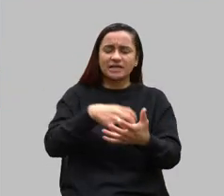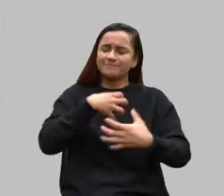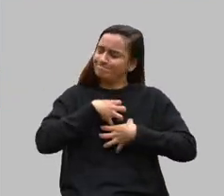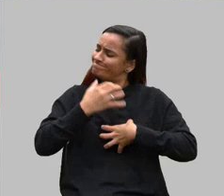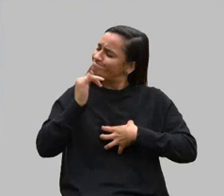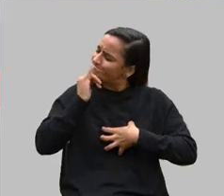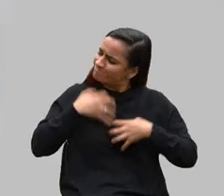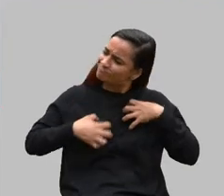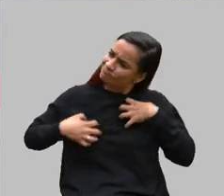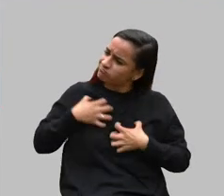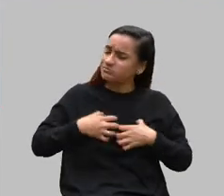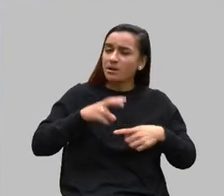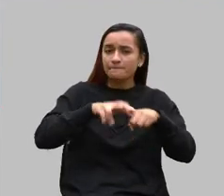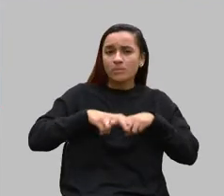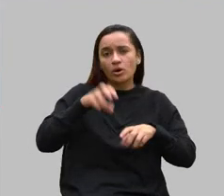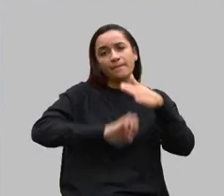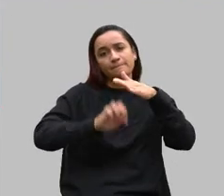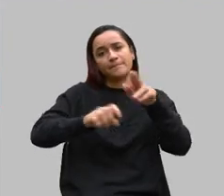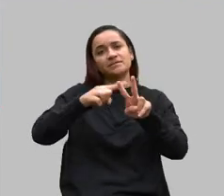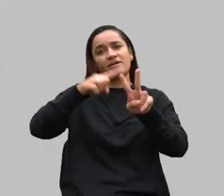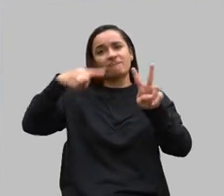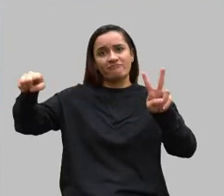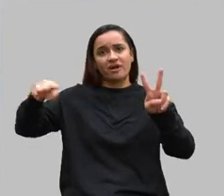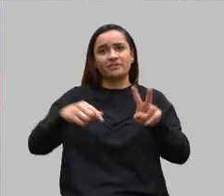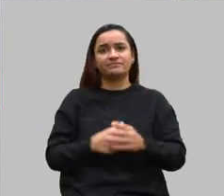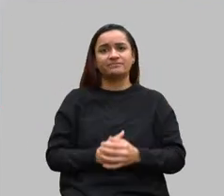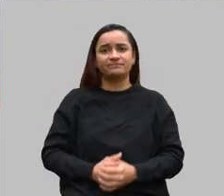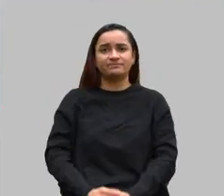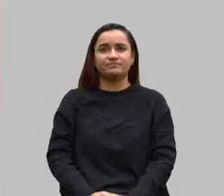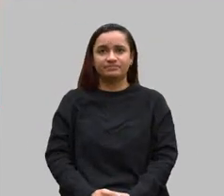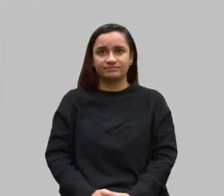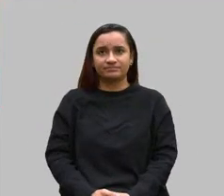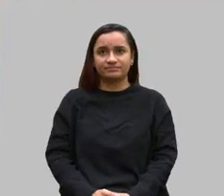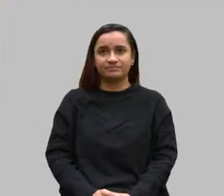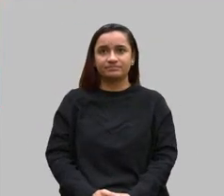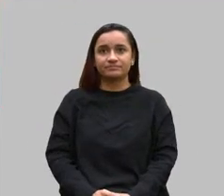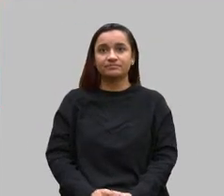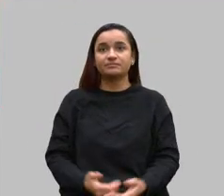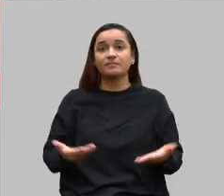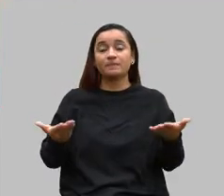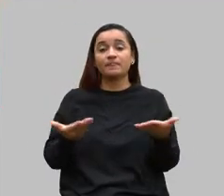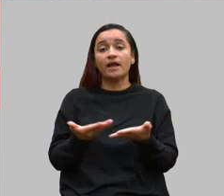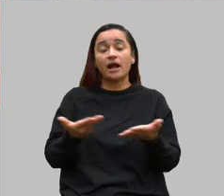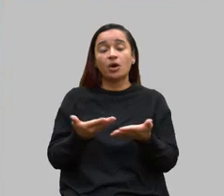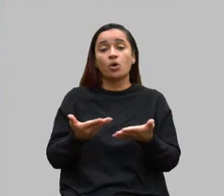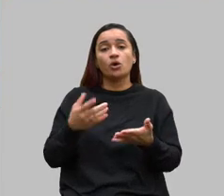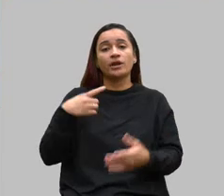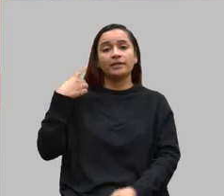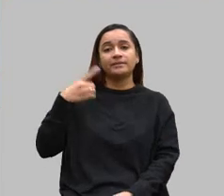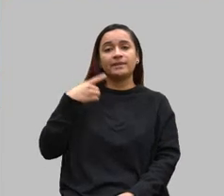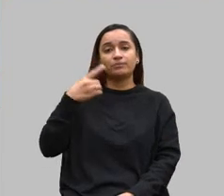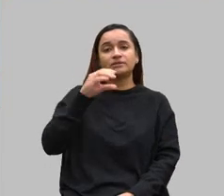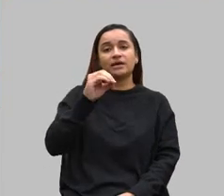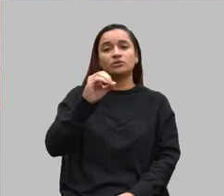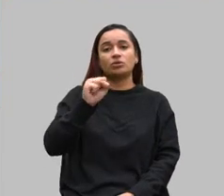empresa vale ouviremos agora o deputado Oscar